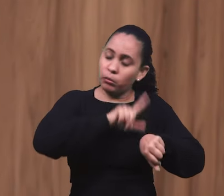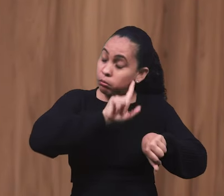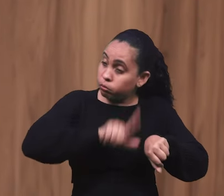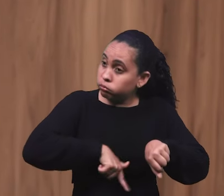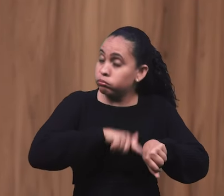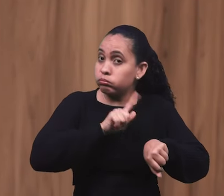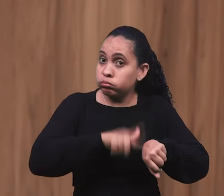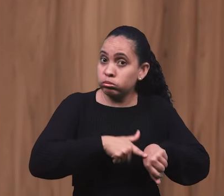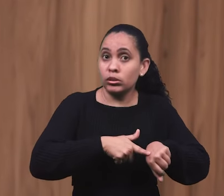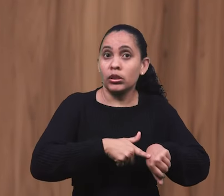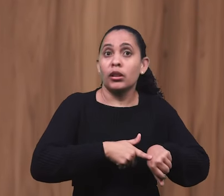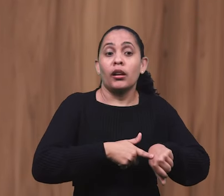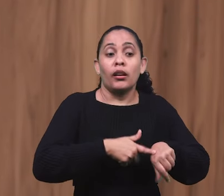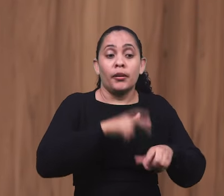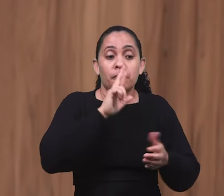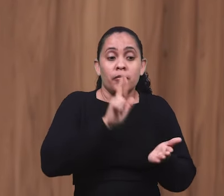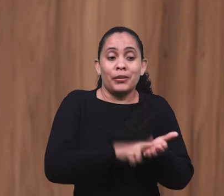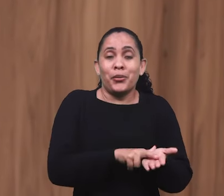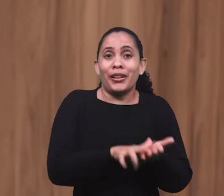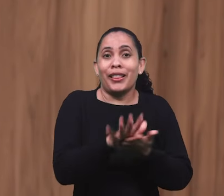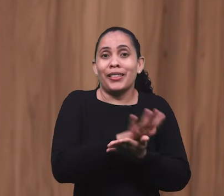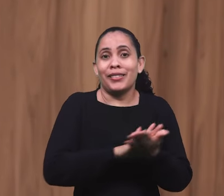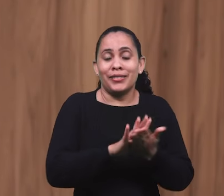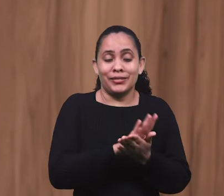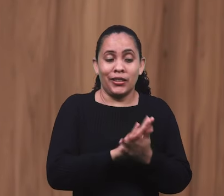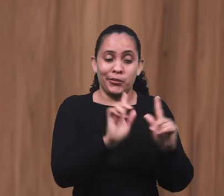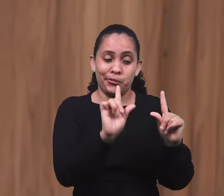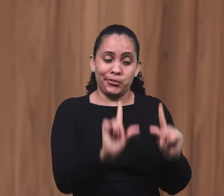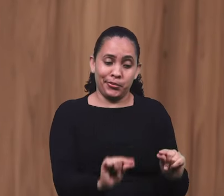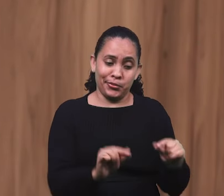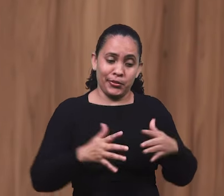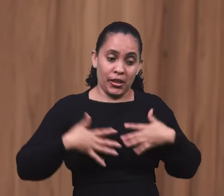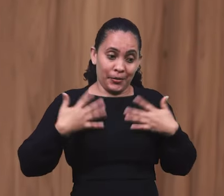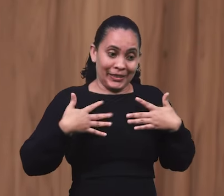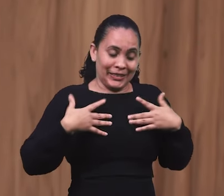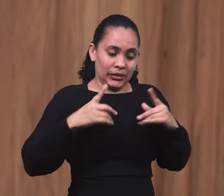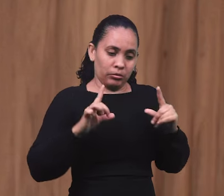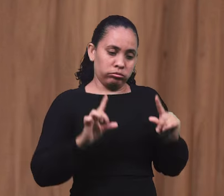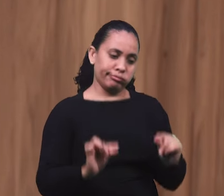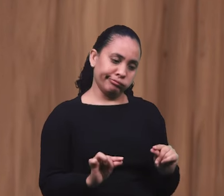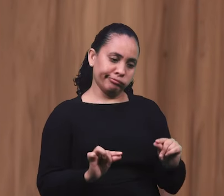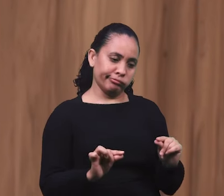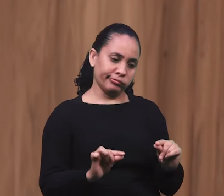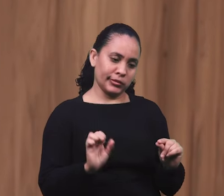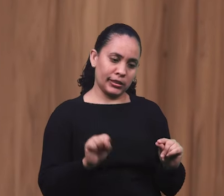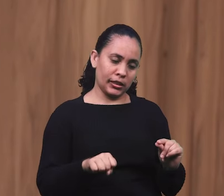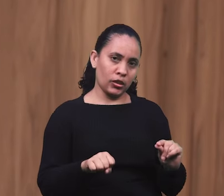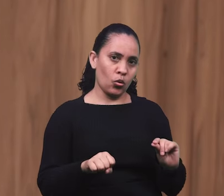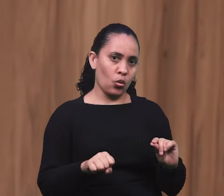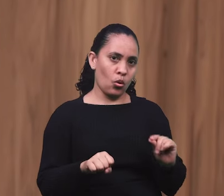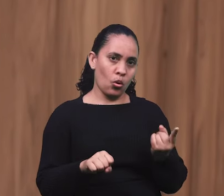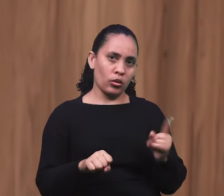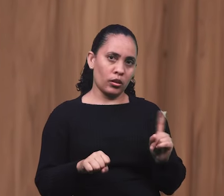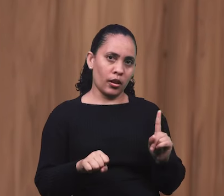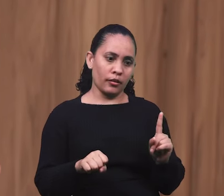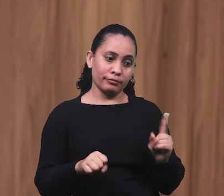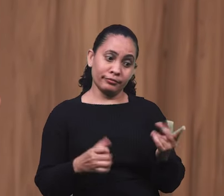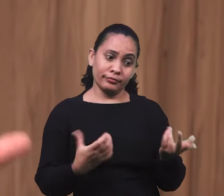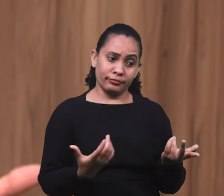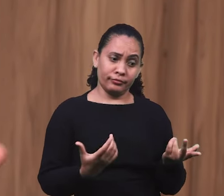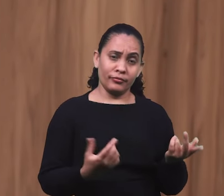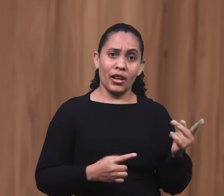vis-a-vis o retorno que tá dando, está condizente com a sua expectativa? Sim ou não? O mercado virou tanto que aquela